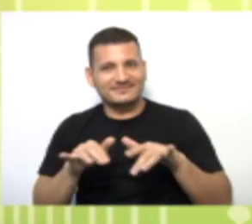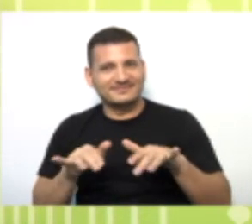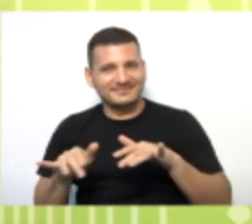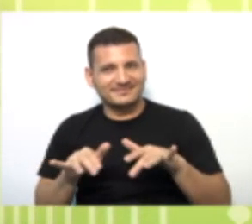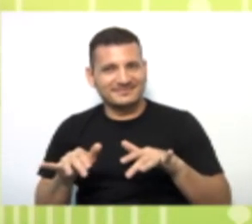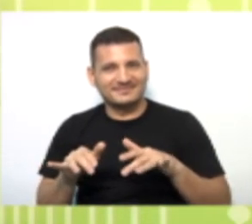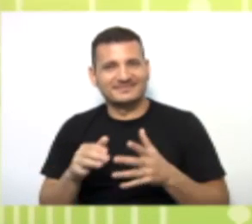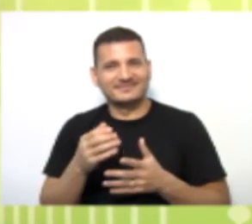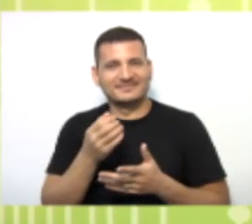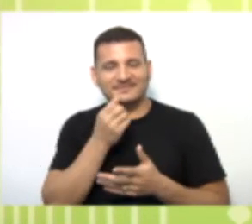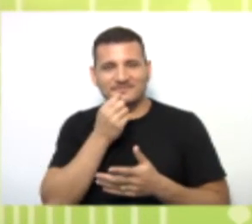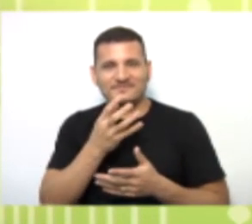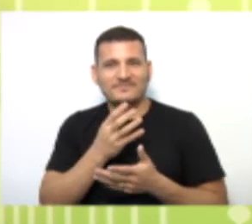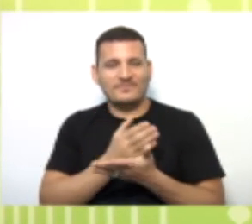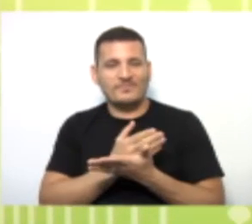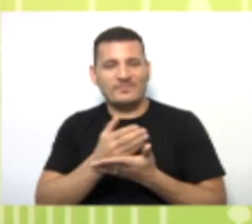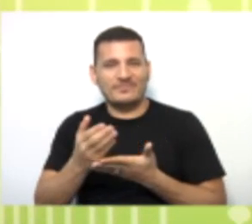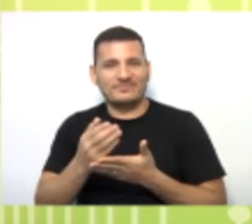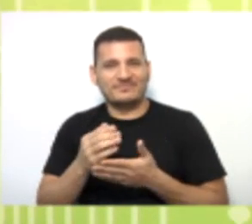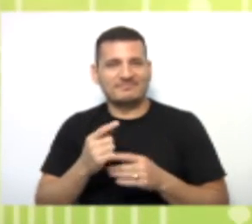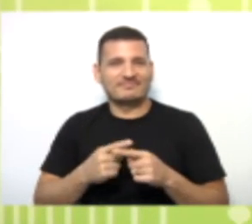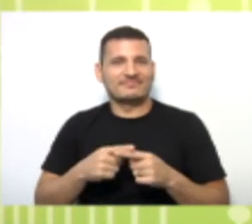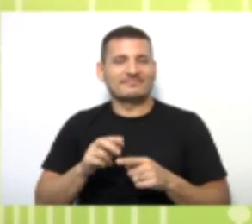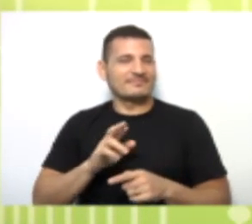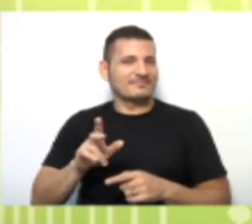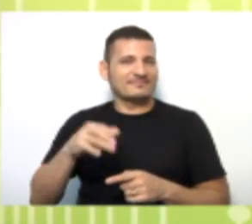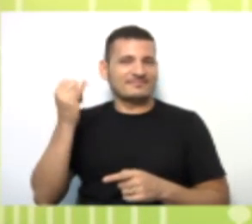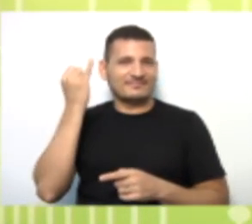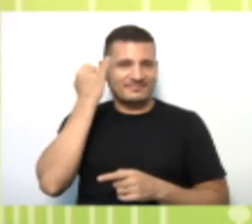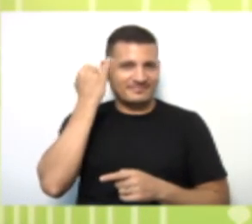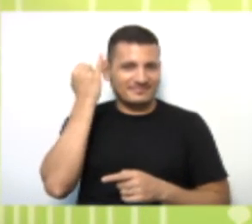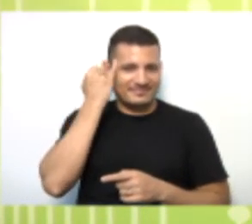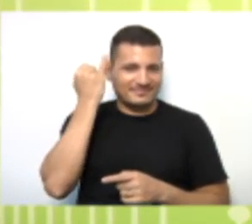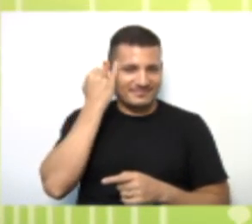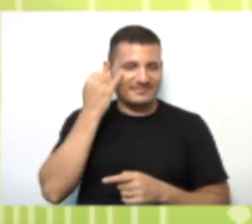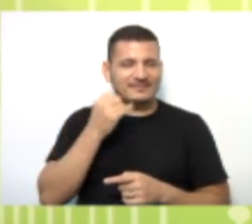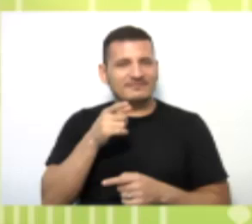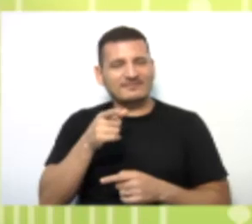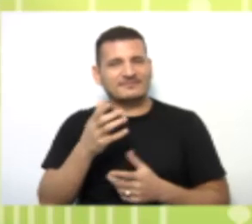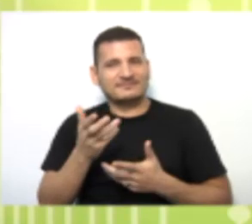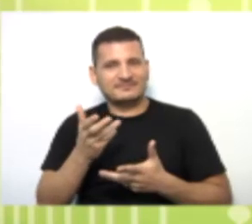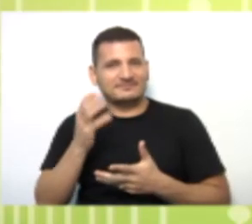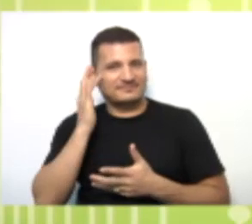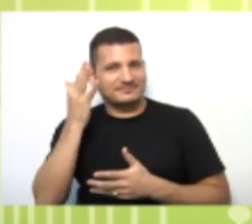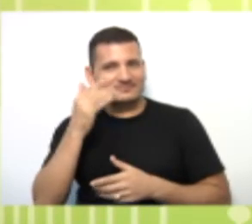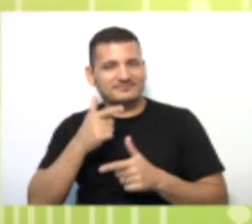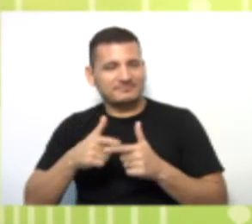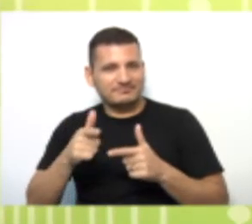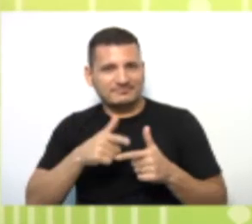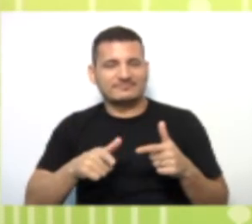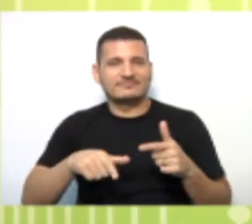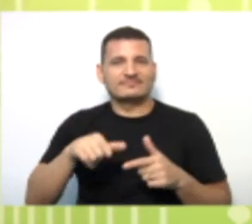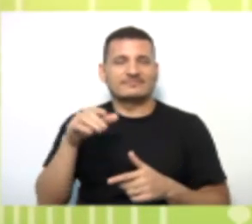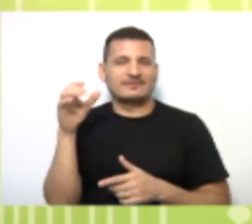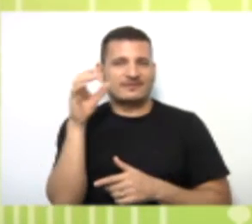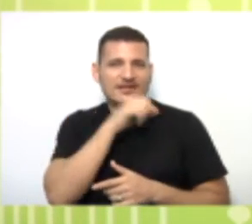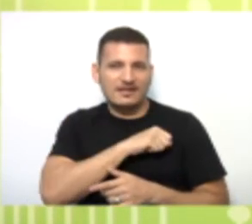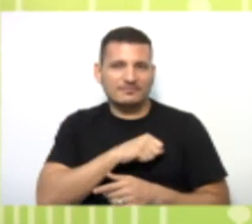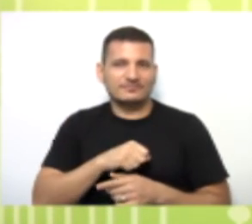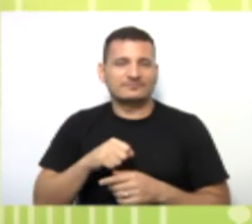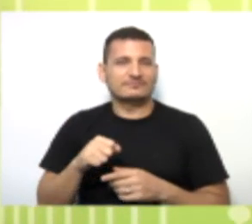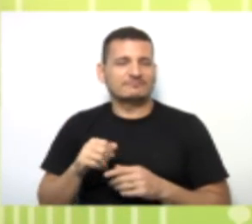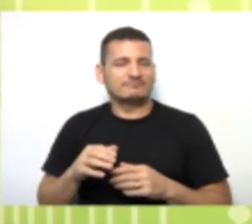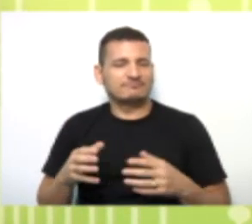menos por aí que começa. Porque na questão não é ser você preguiçoso, mas a questão é você querer solucionar problemas de forma mais rápida e de forma